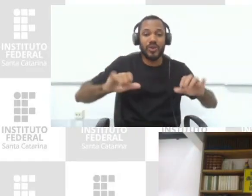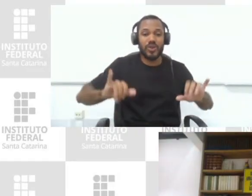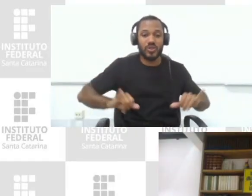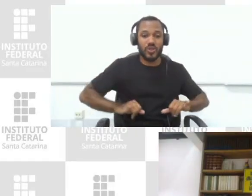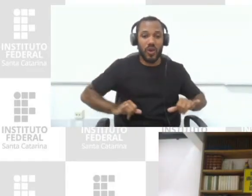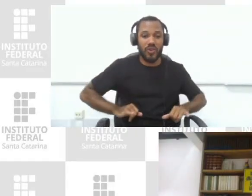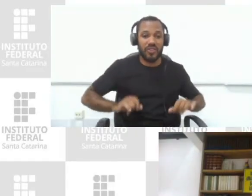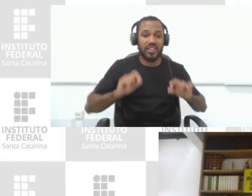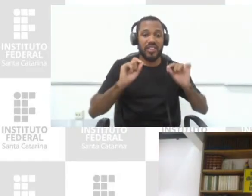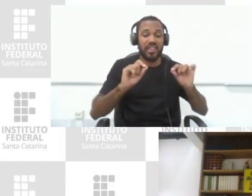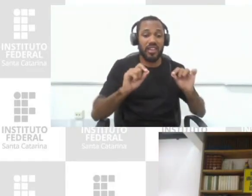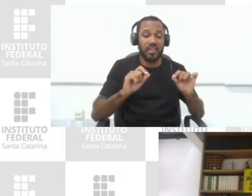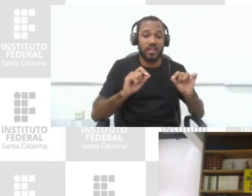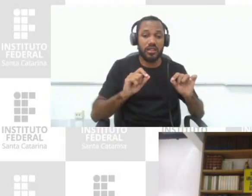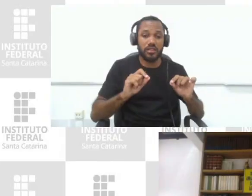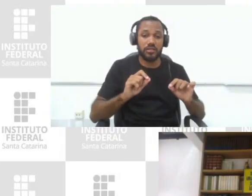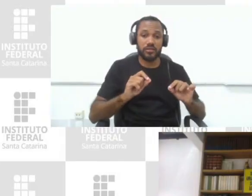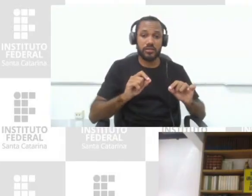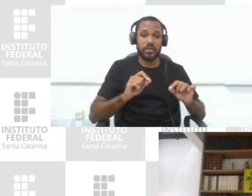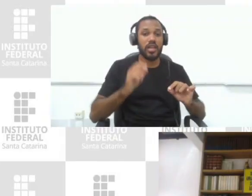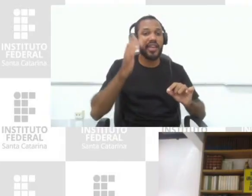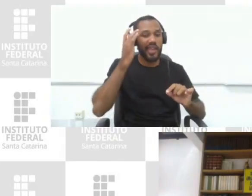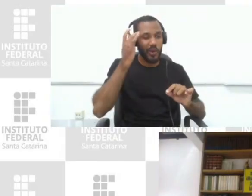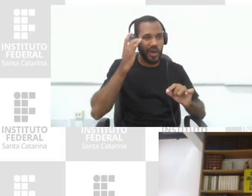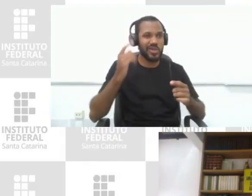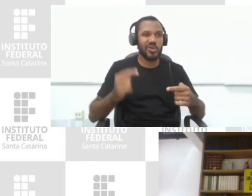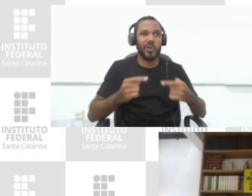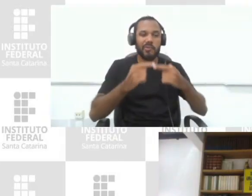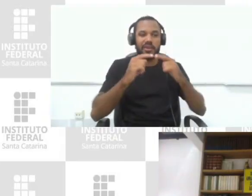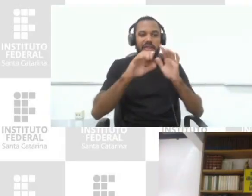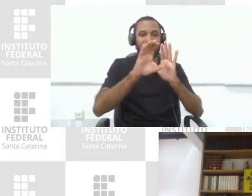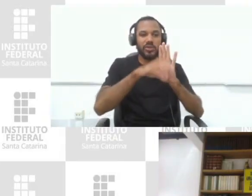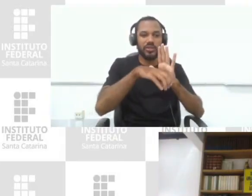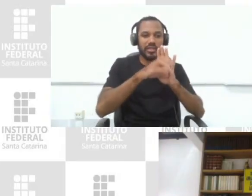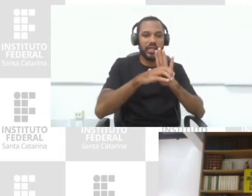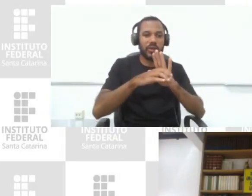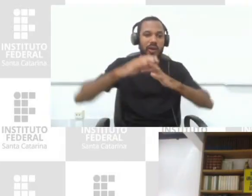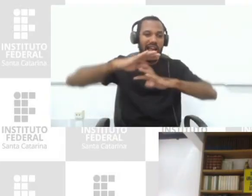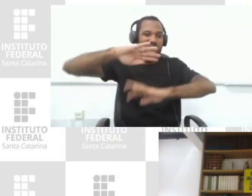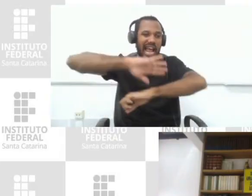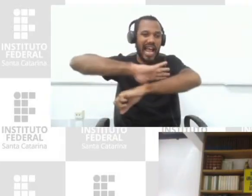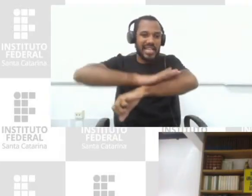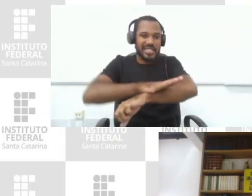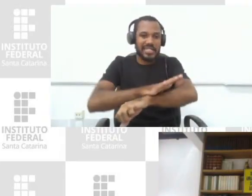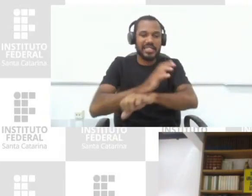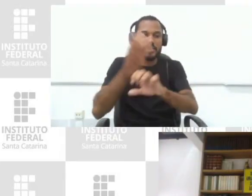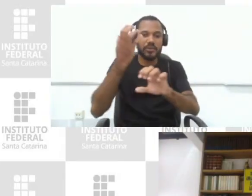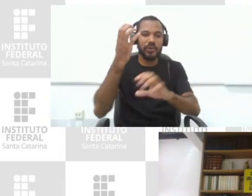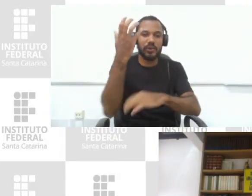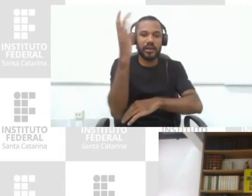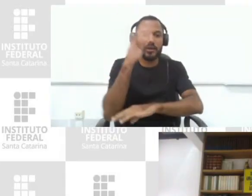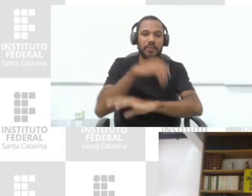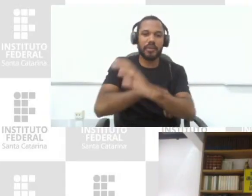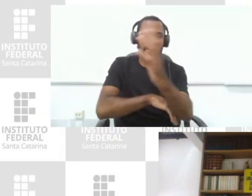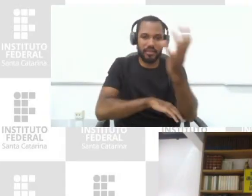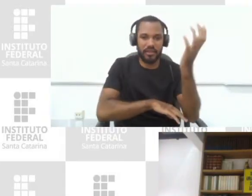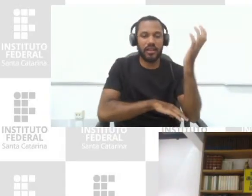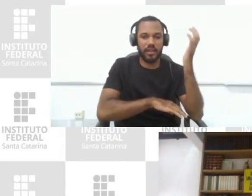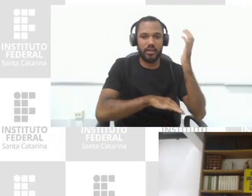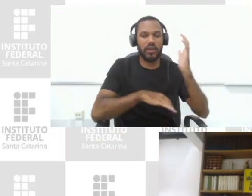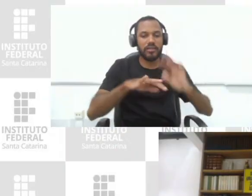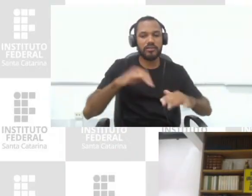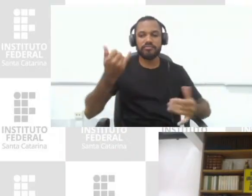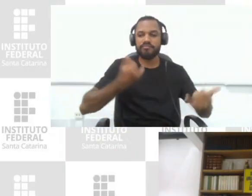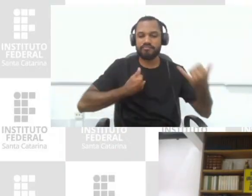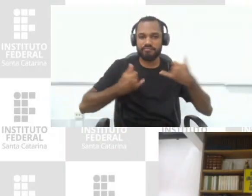estuda, concorda com o conceito de racismo ambiental, que a gente tem ouvido com mais